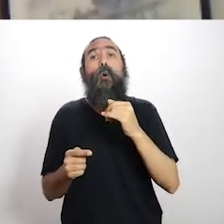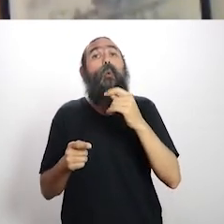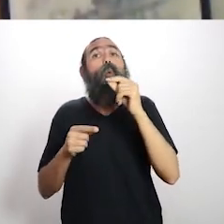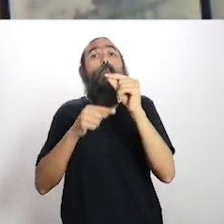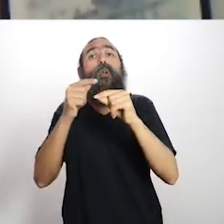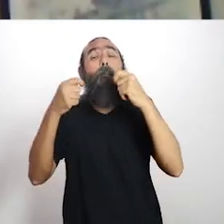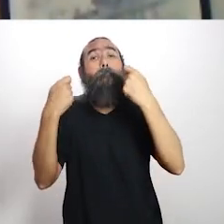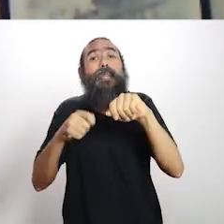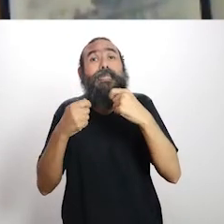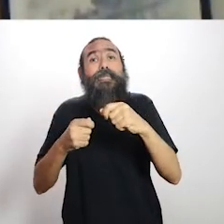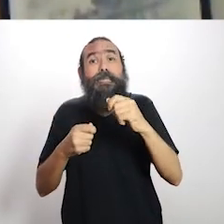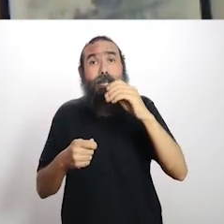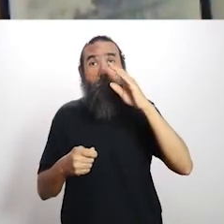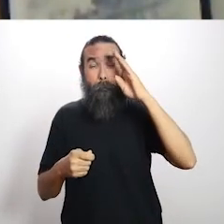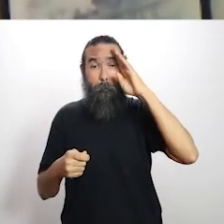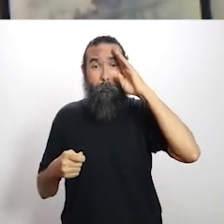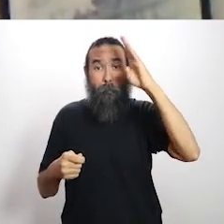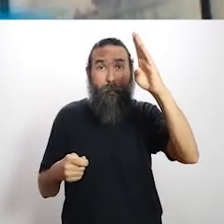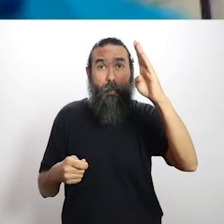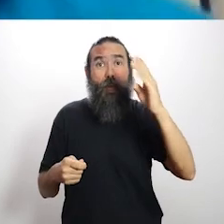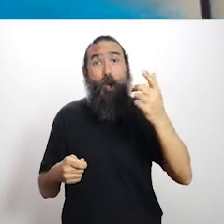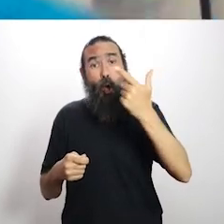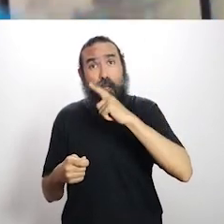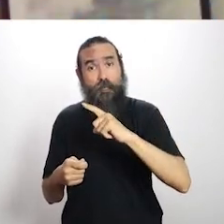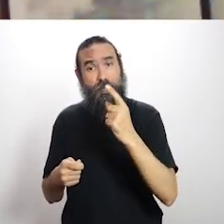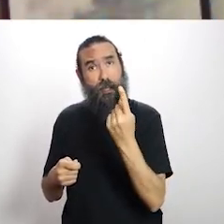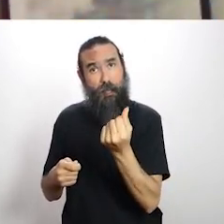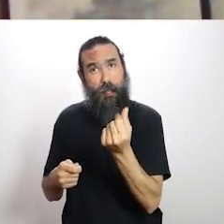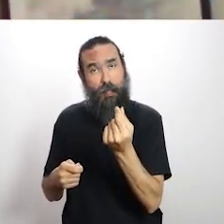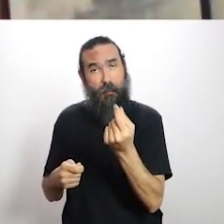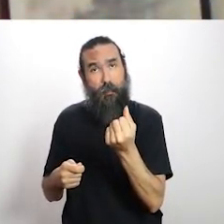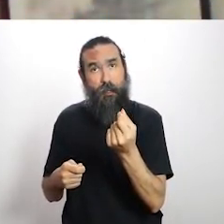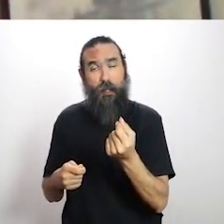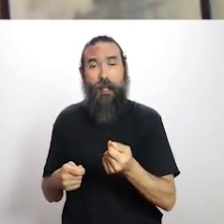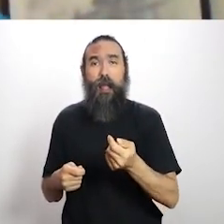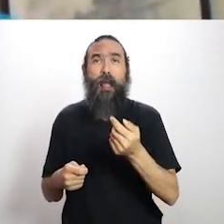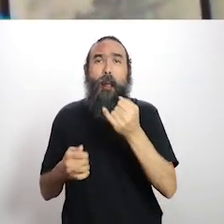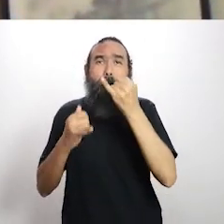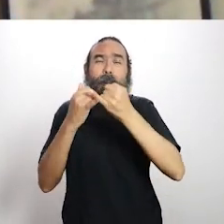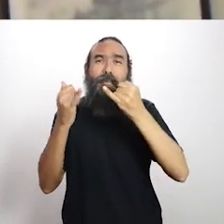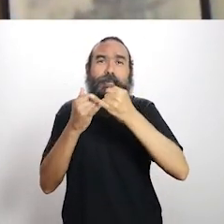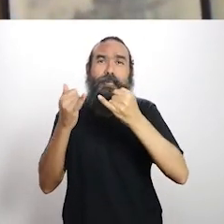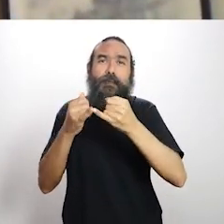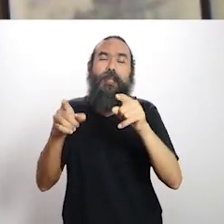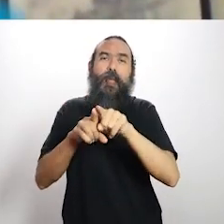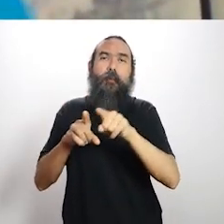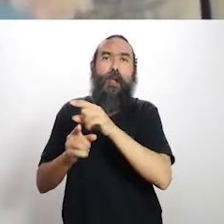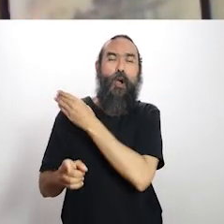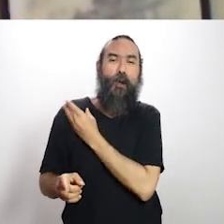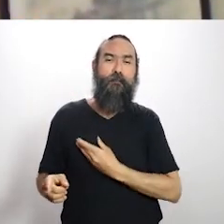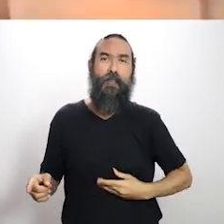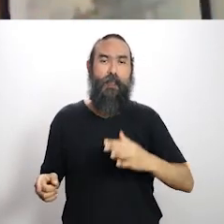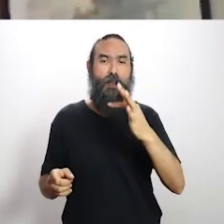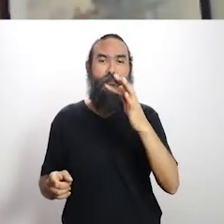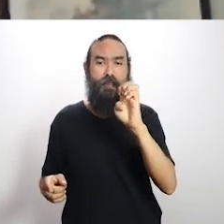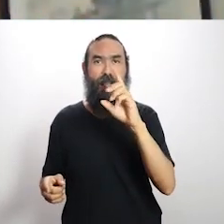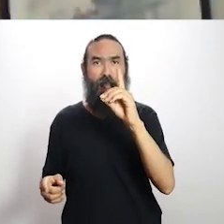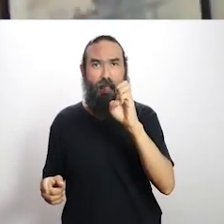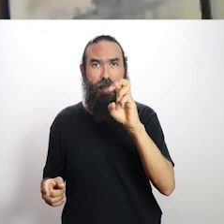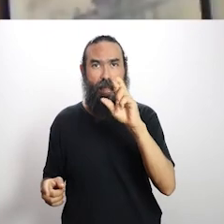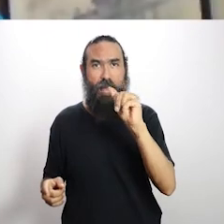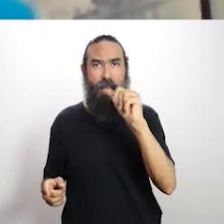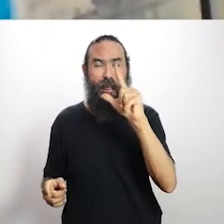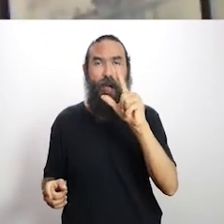se a pessoa já cumpriu aqueles requisitos da lei geral e o valor é o mesmo ela não vai poder receber em